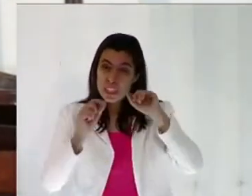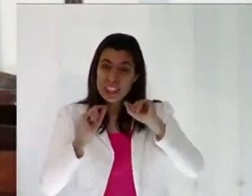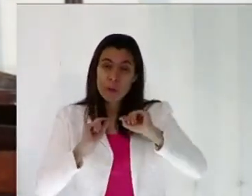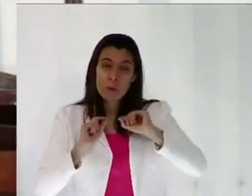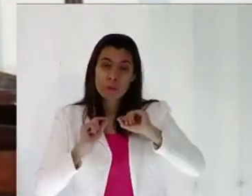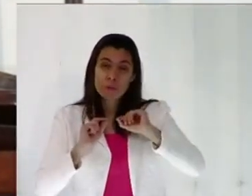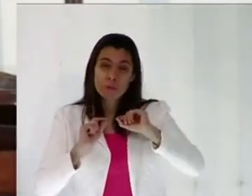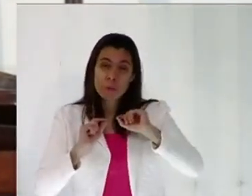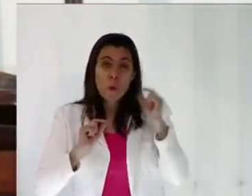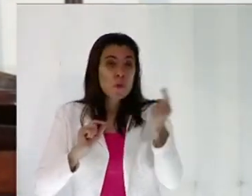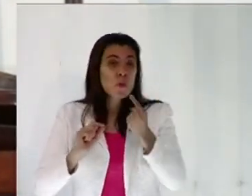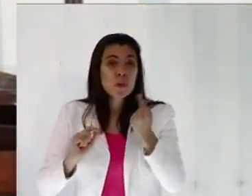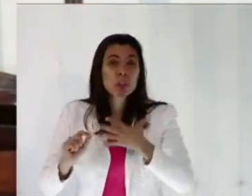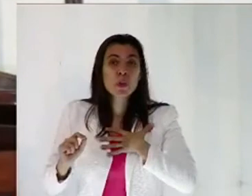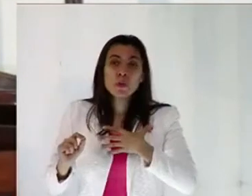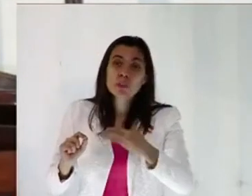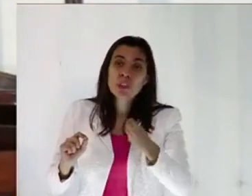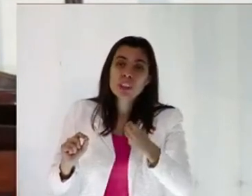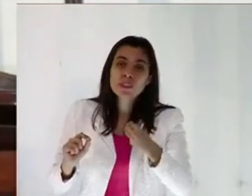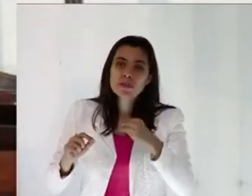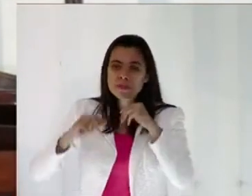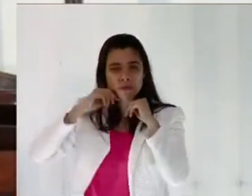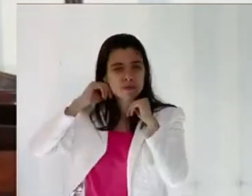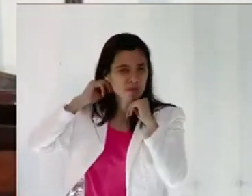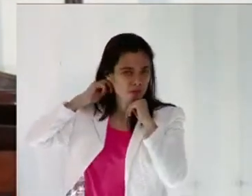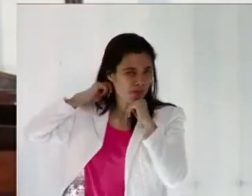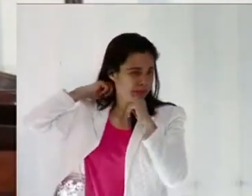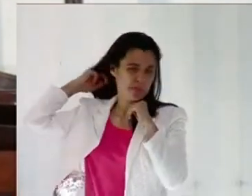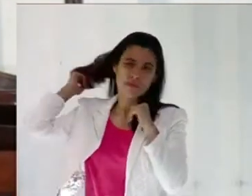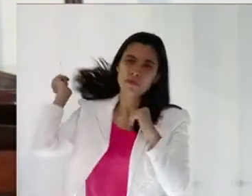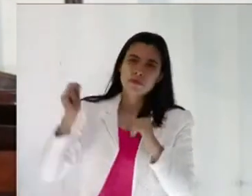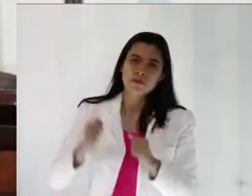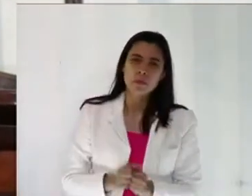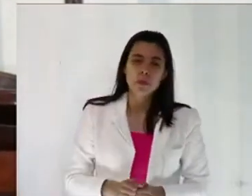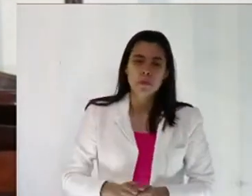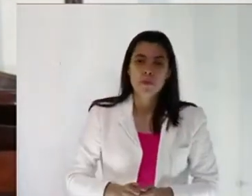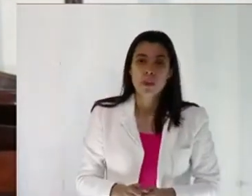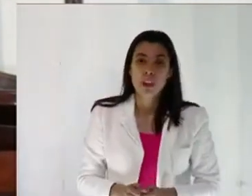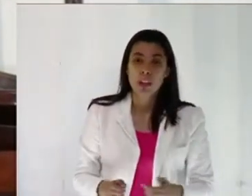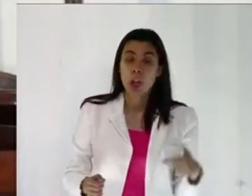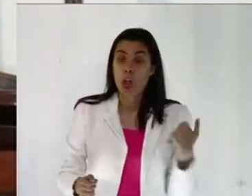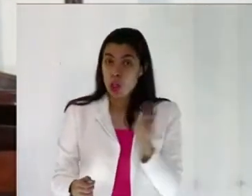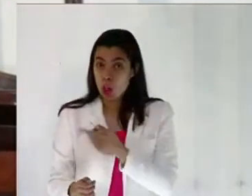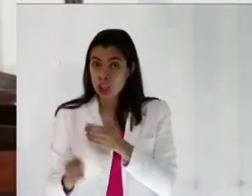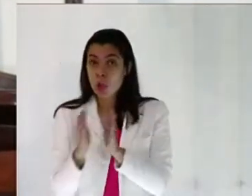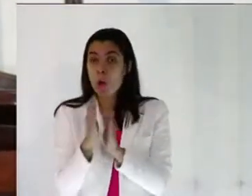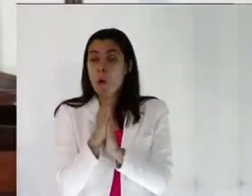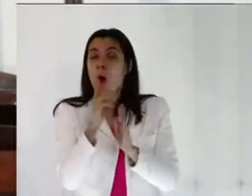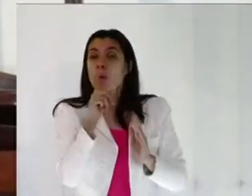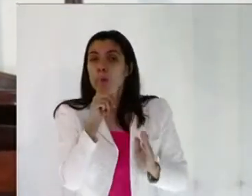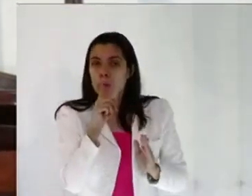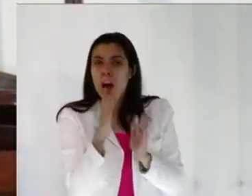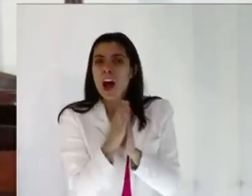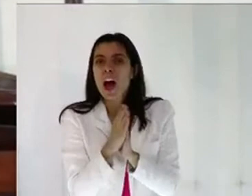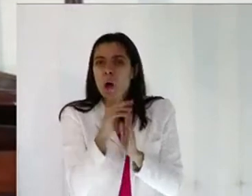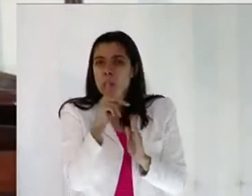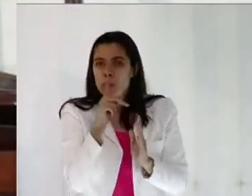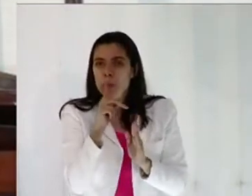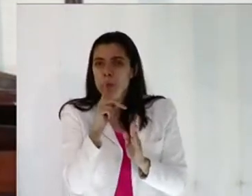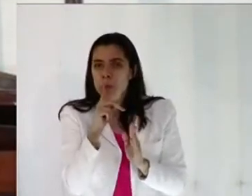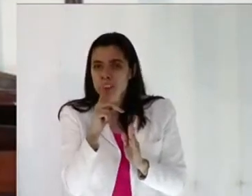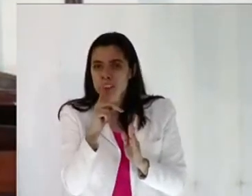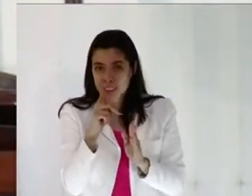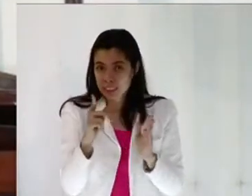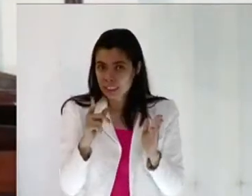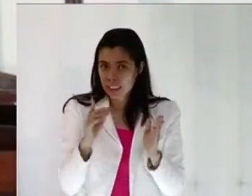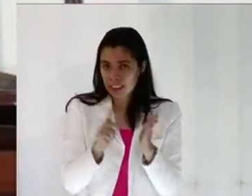todos nós o entregou. Você sabe por que essa igreja está completando 96 anos? E se Deus permitir, se Jesus não voltar até lá,